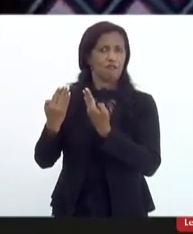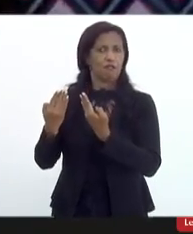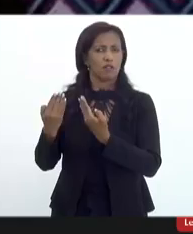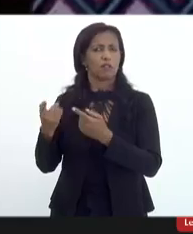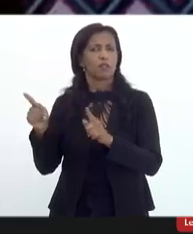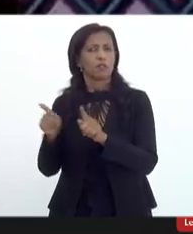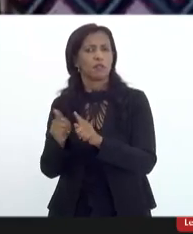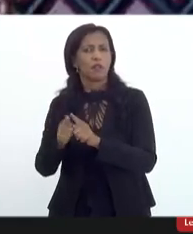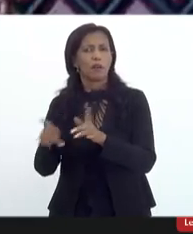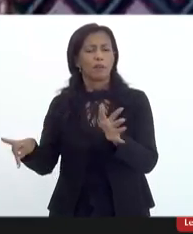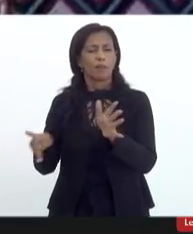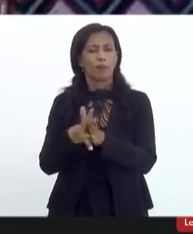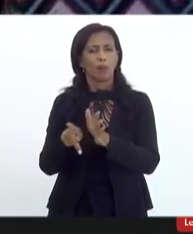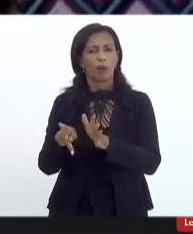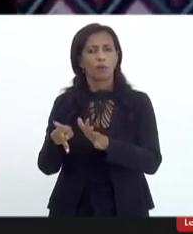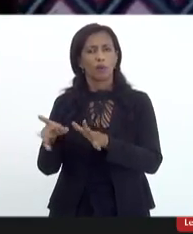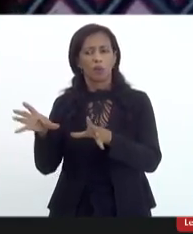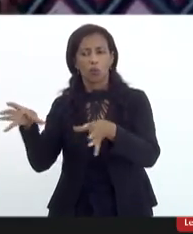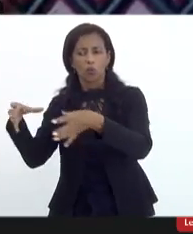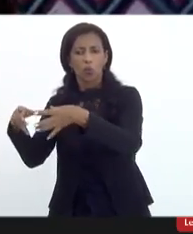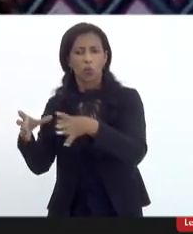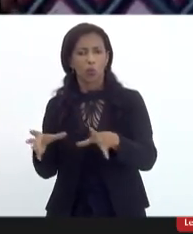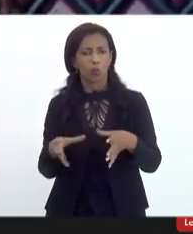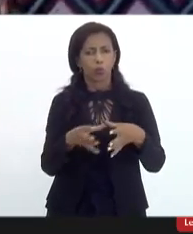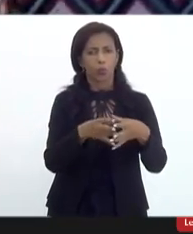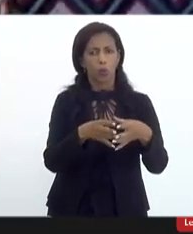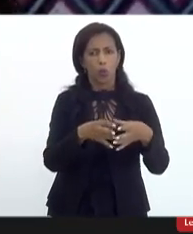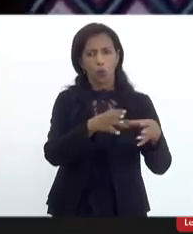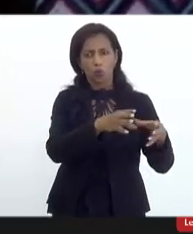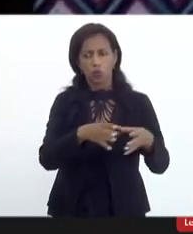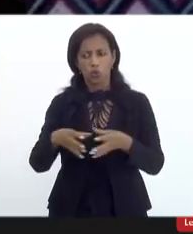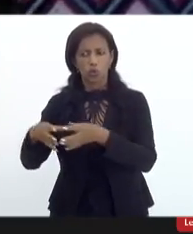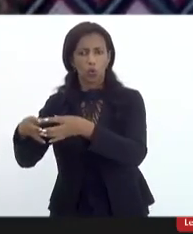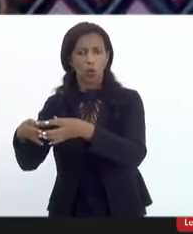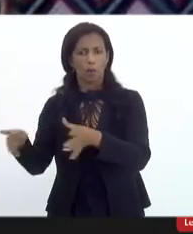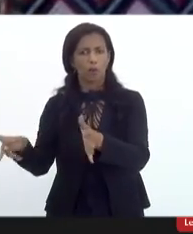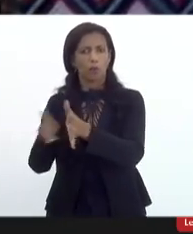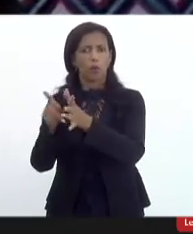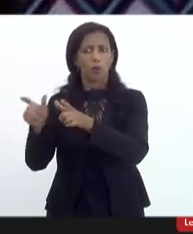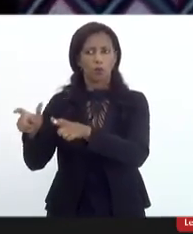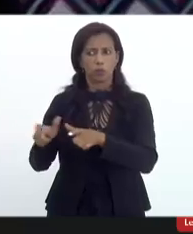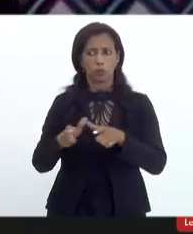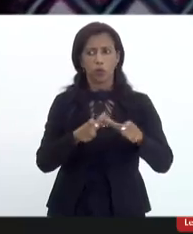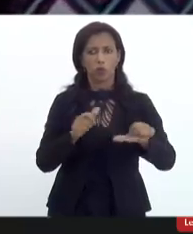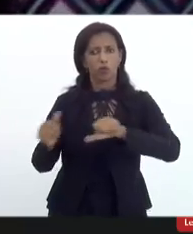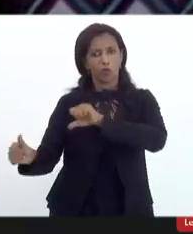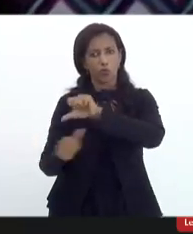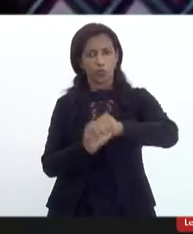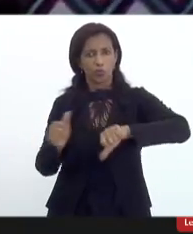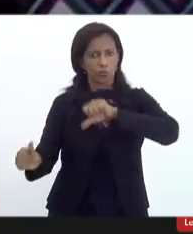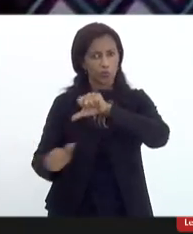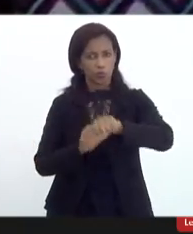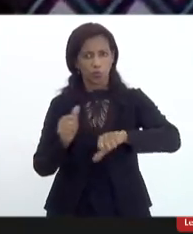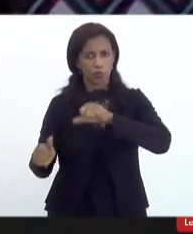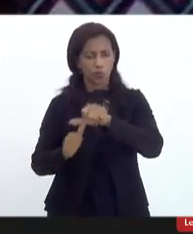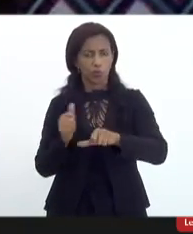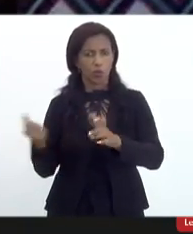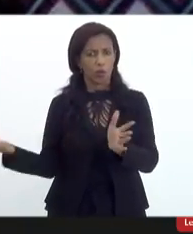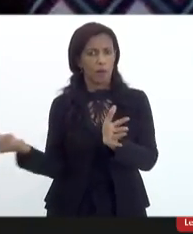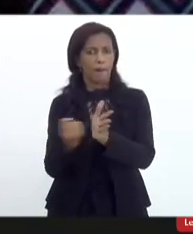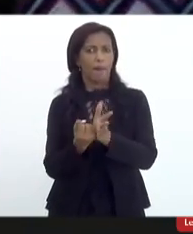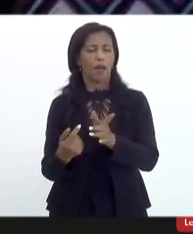produzido pelo deslocamento dos grupos dos seus territórios de identidade, né, produzindo um